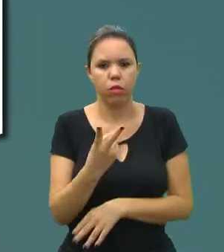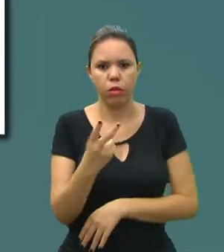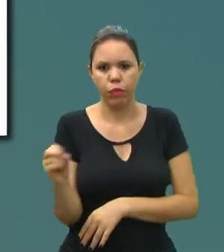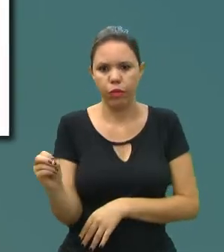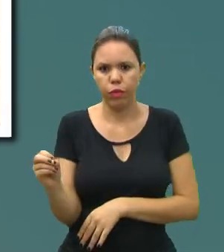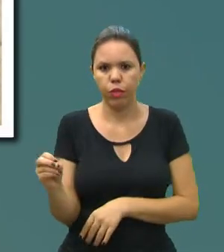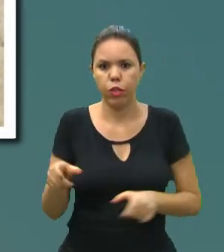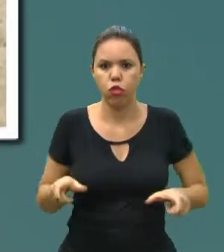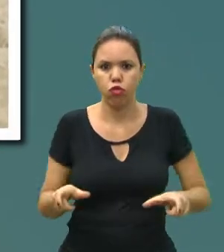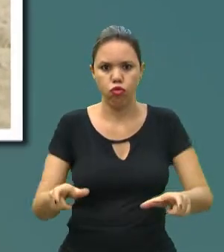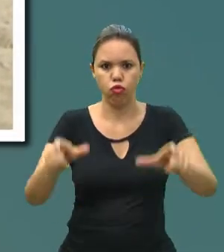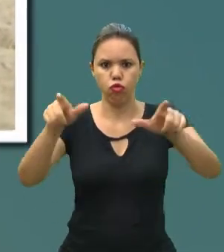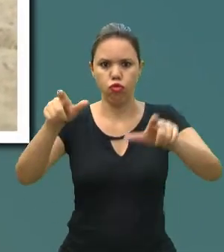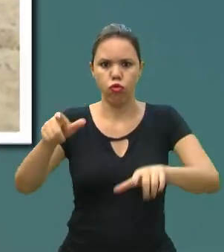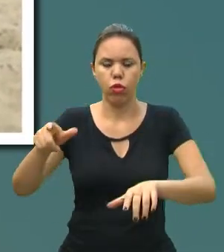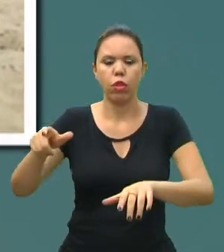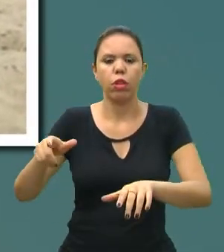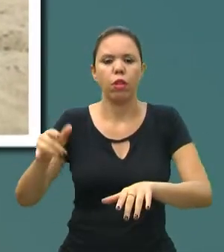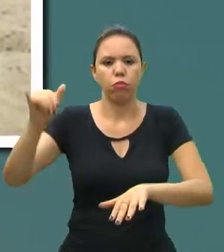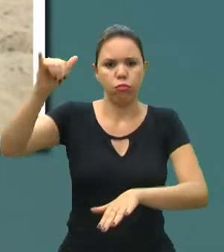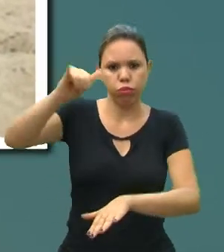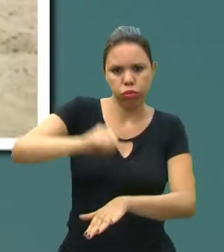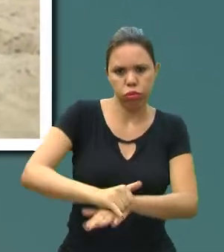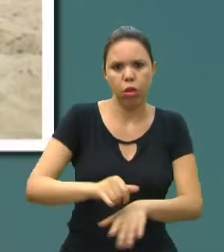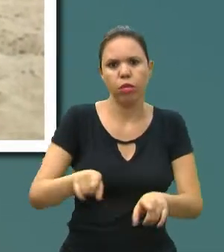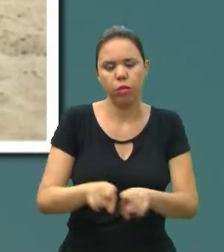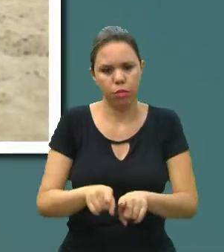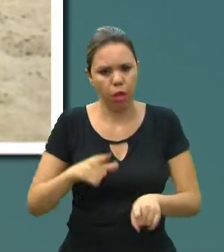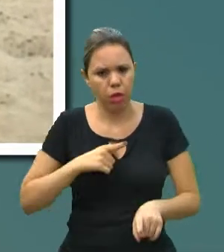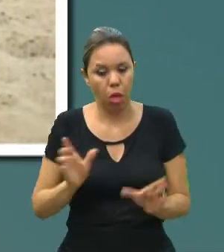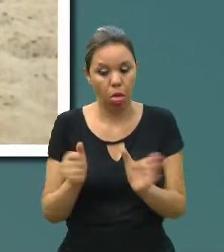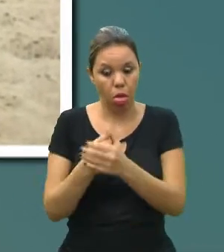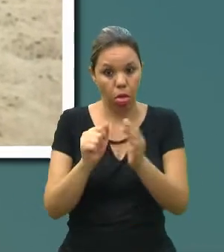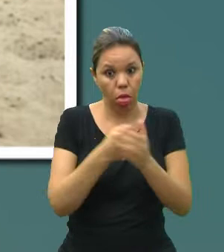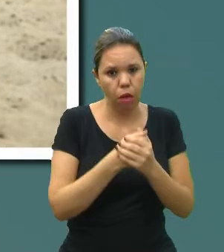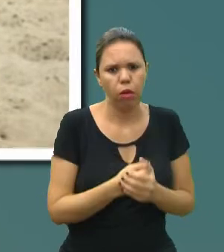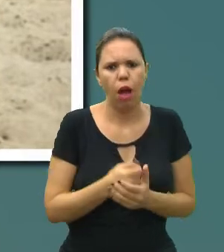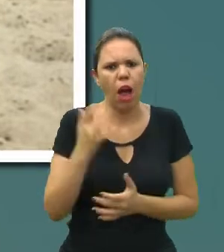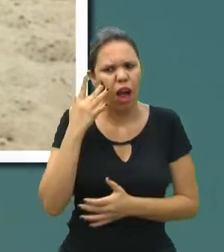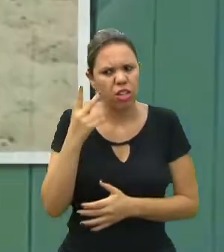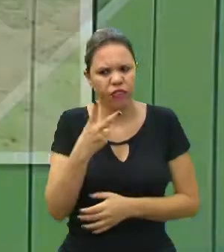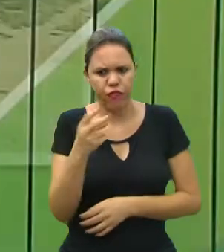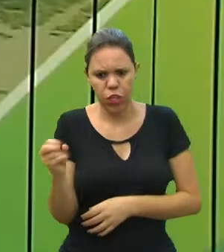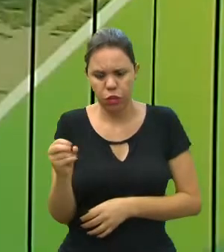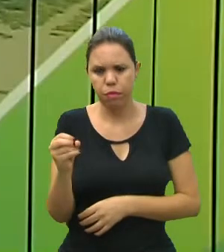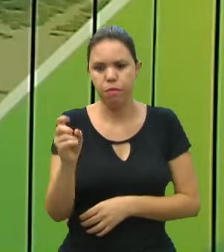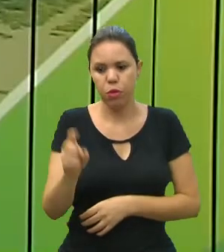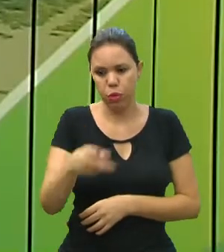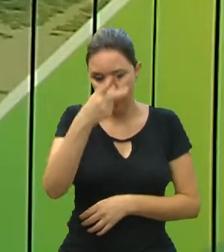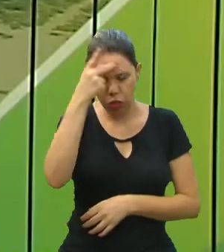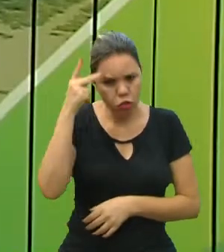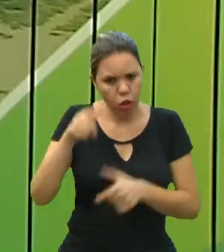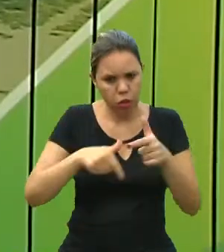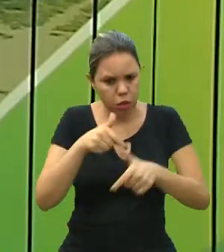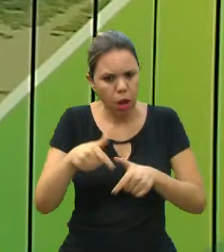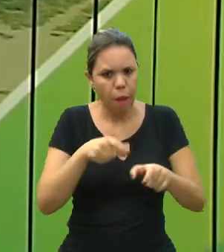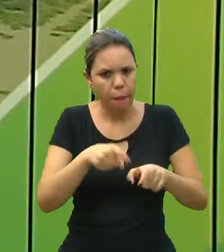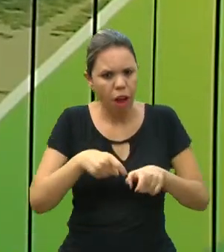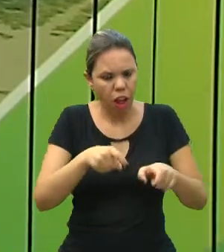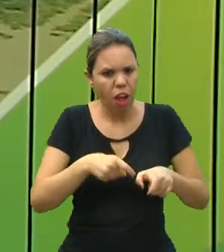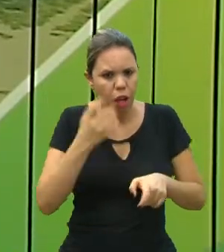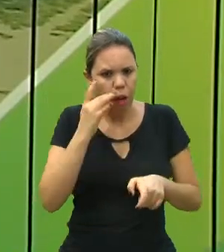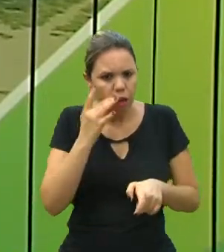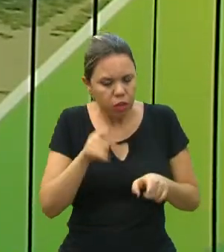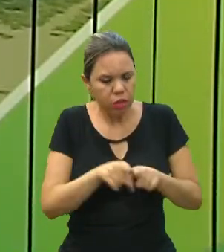menos 20 pistas de pouso clandestinas e estima que haja cerca de 20 mil garimpeiros atuando no